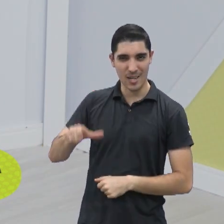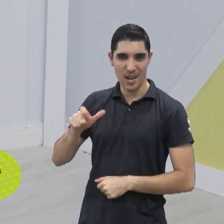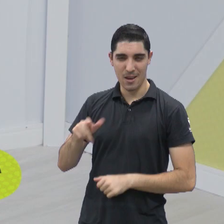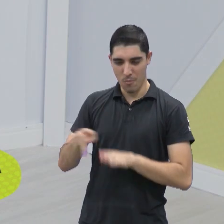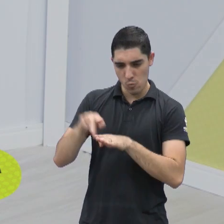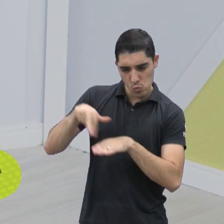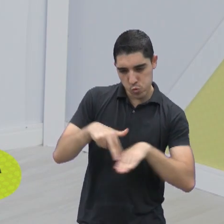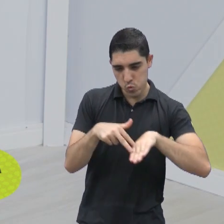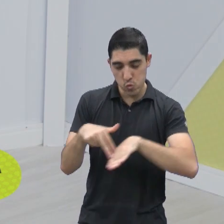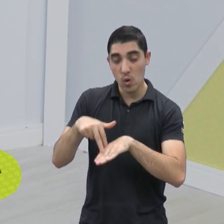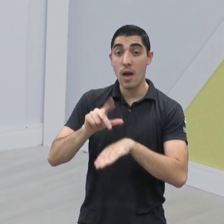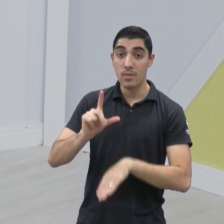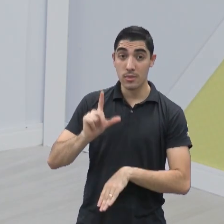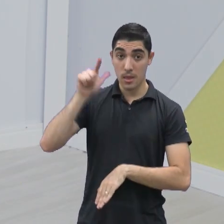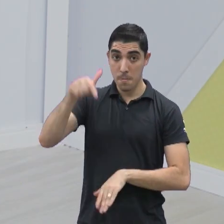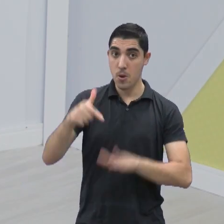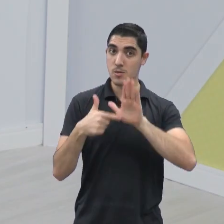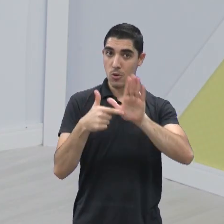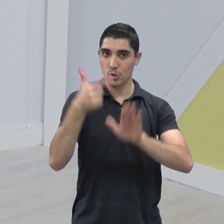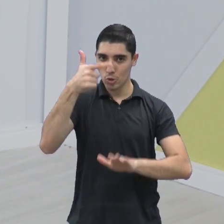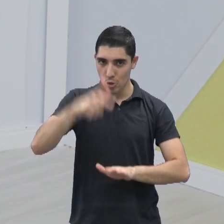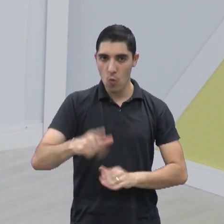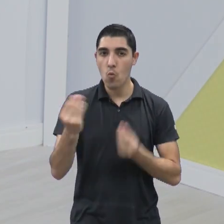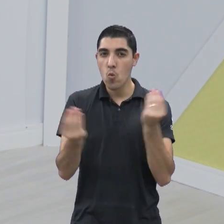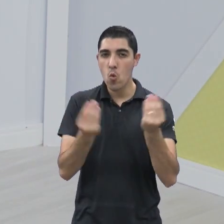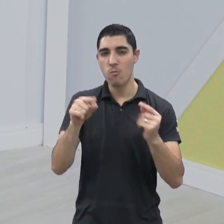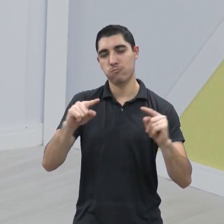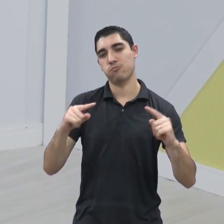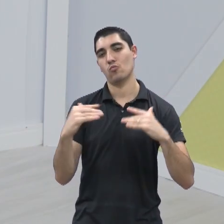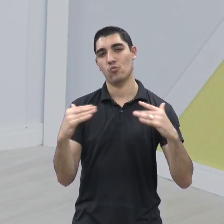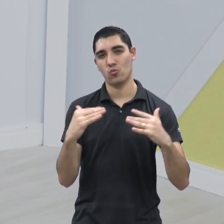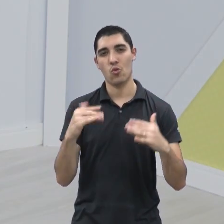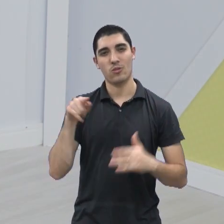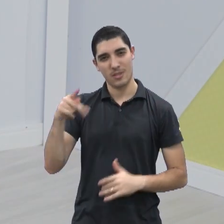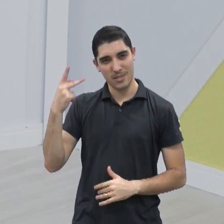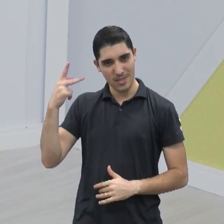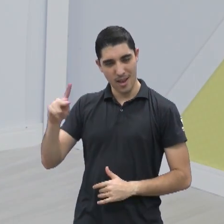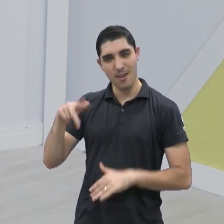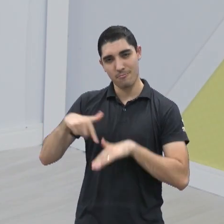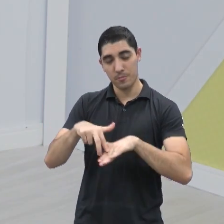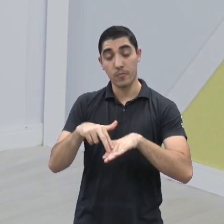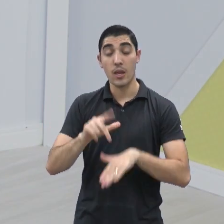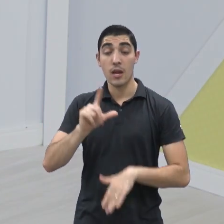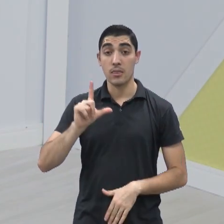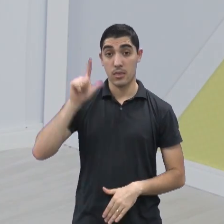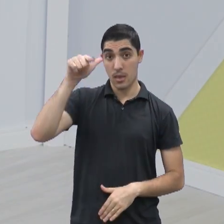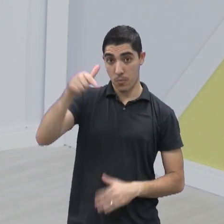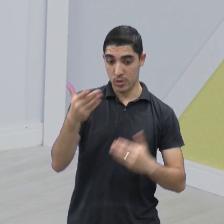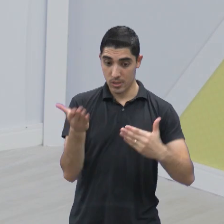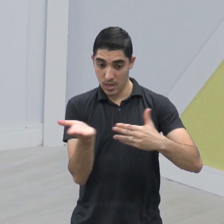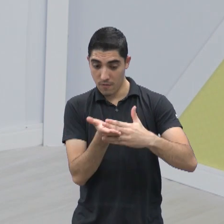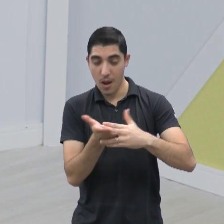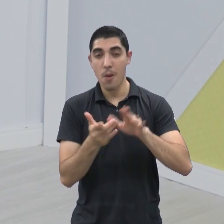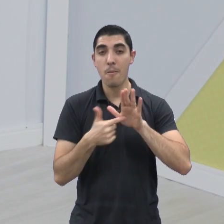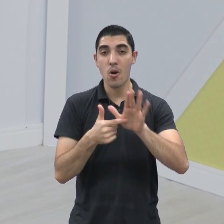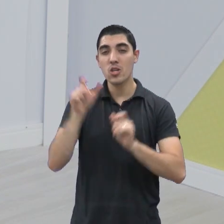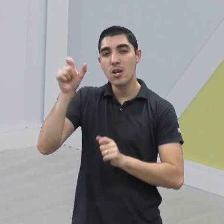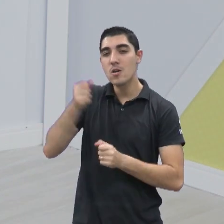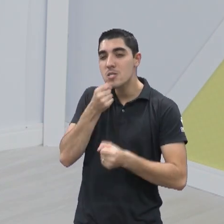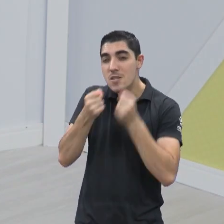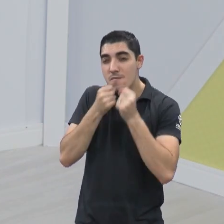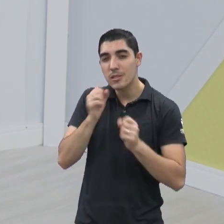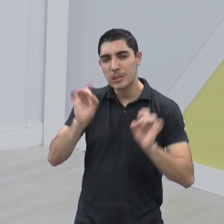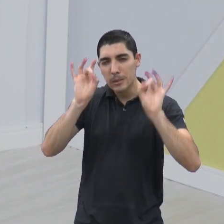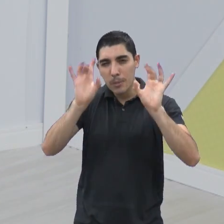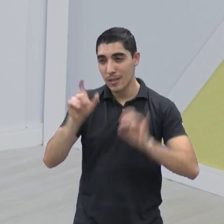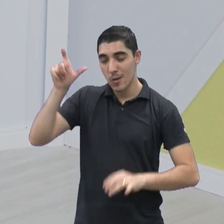da Pamela Rosa, tá certo? A gente vai para o último intervalo do dia. Na volta, uma matéria super especial do nosso querido João Delfino,